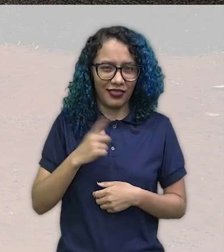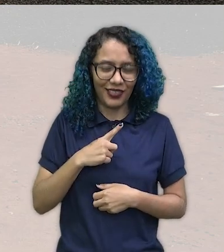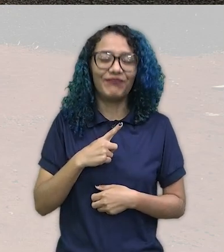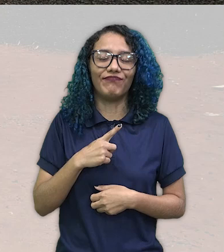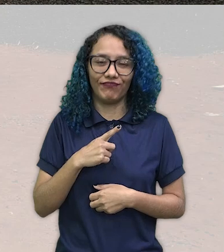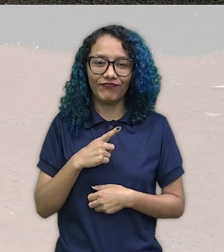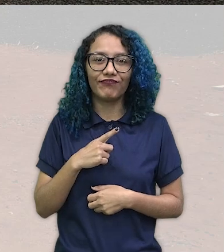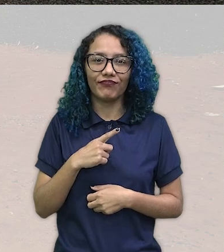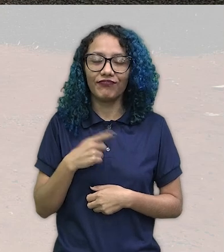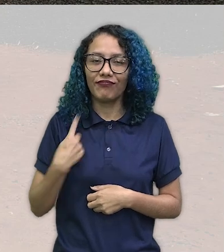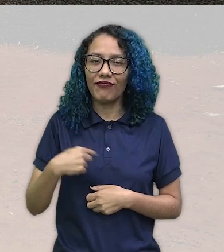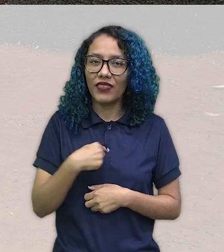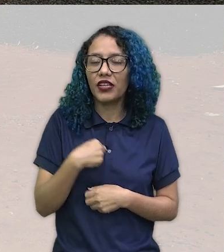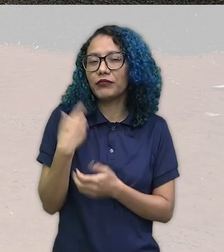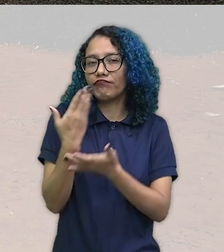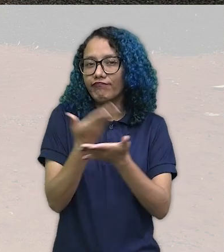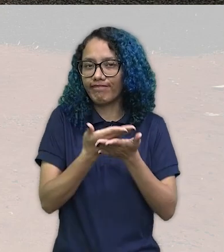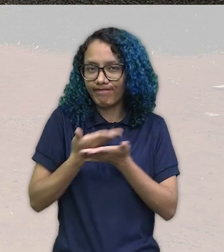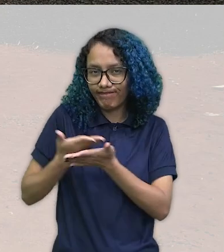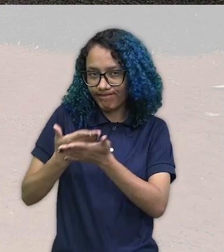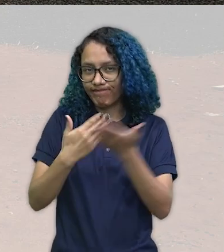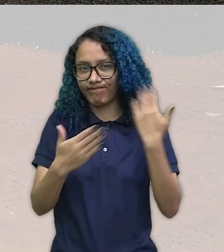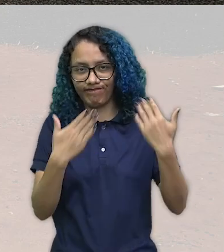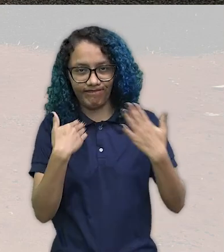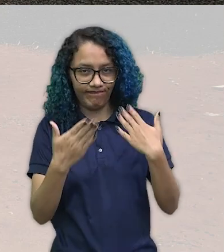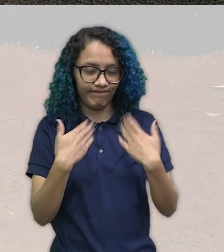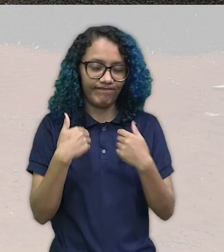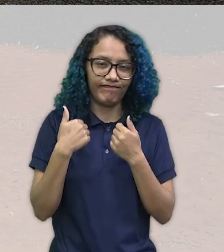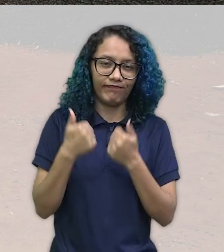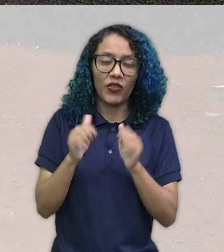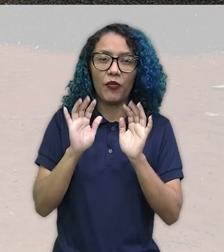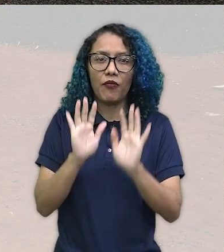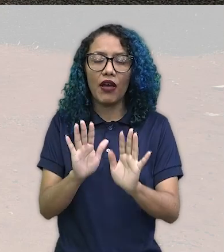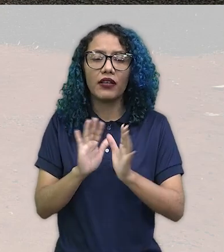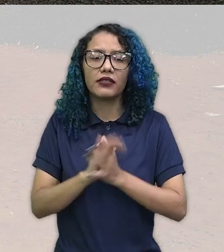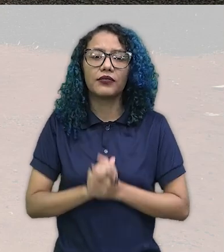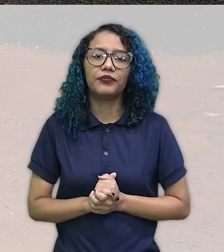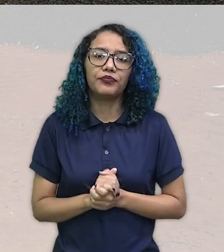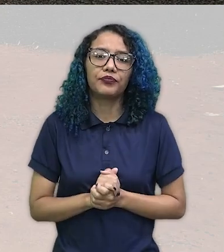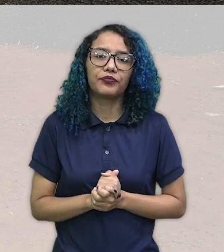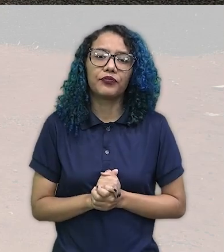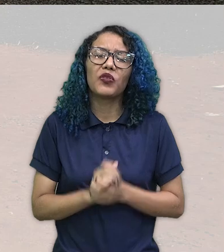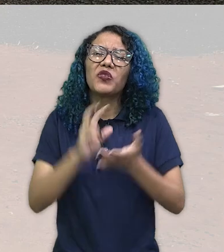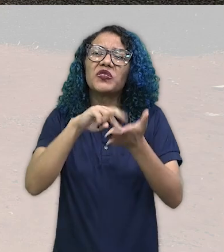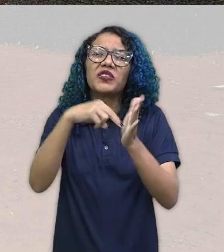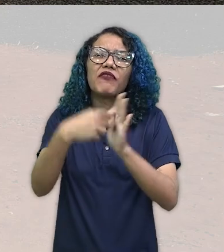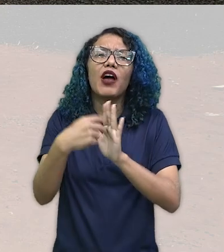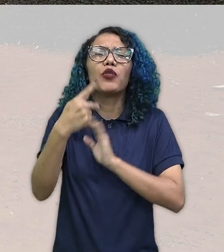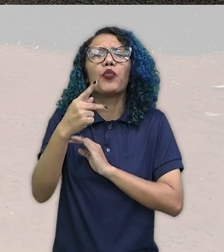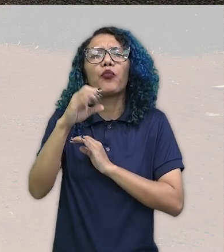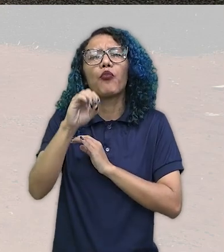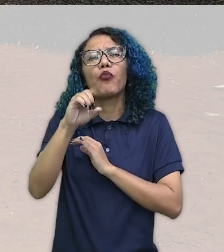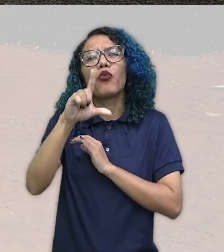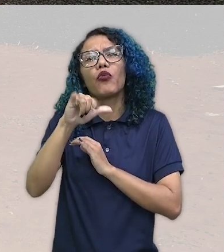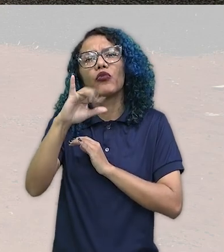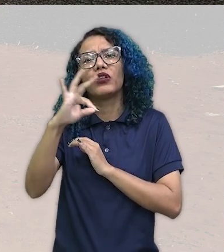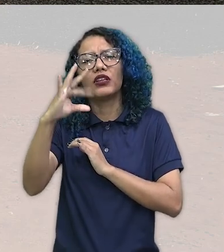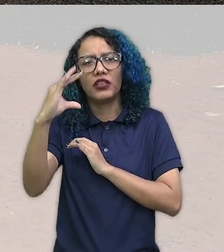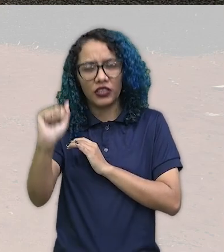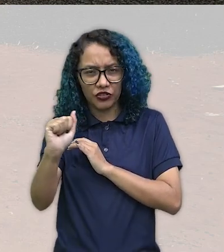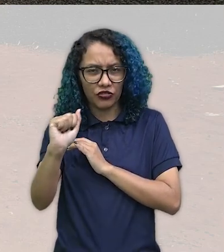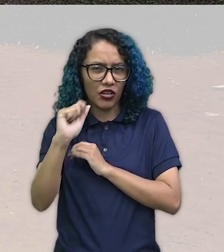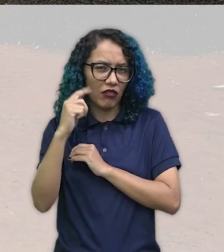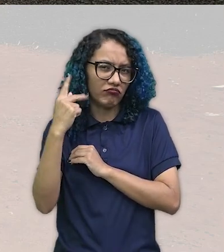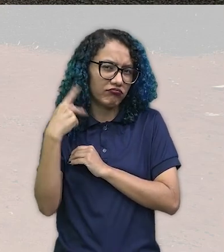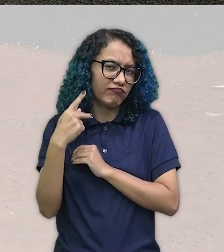políticas aí para a gente conversar, né? Mas o que é realmente política?